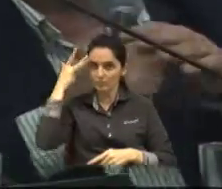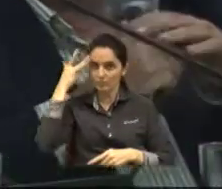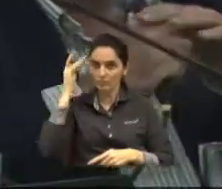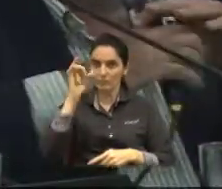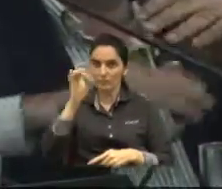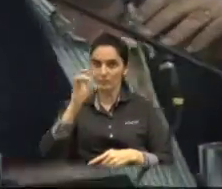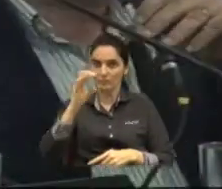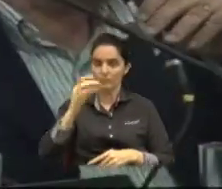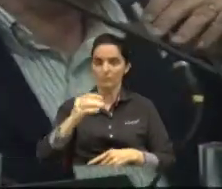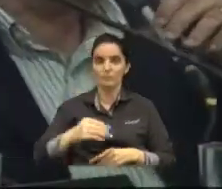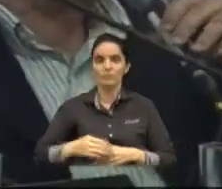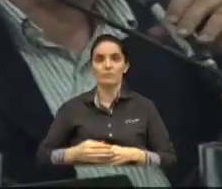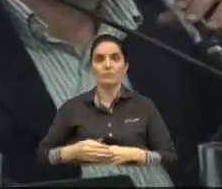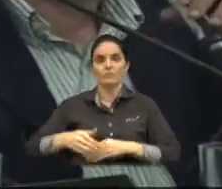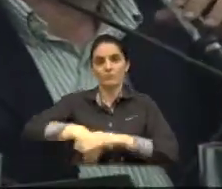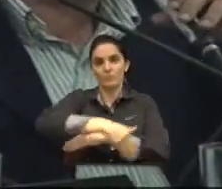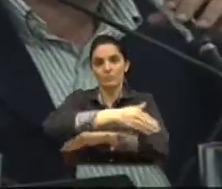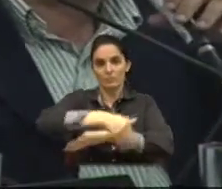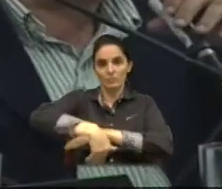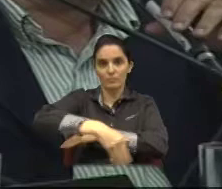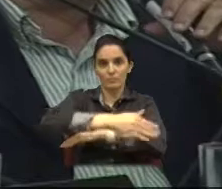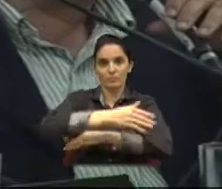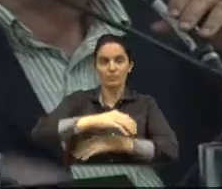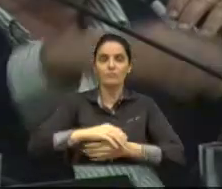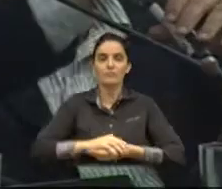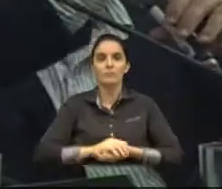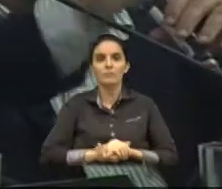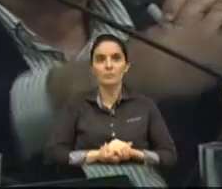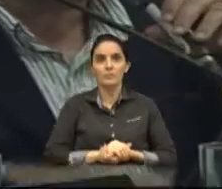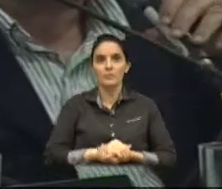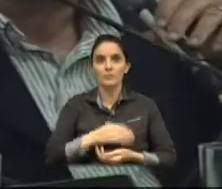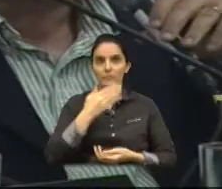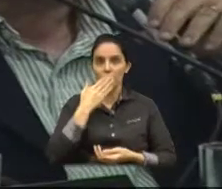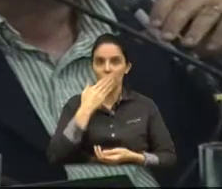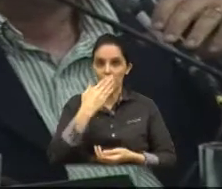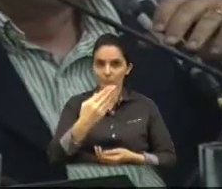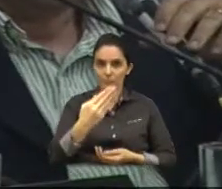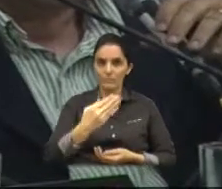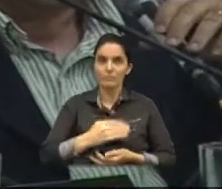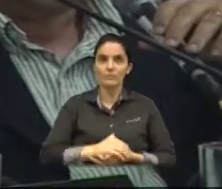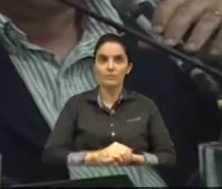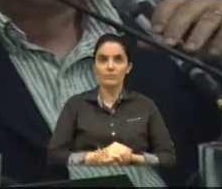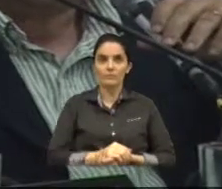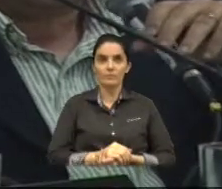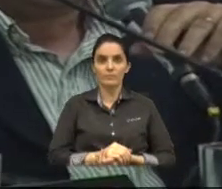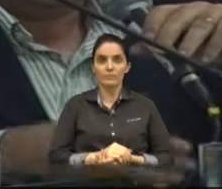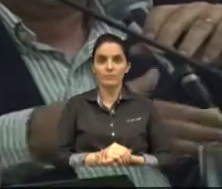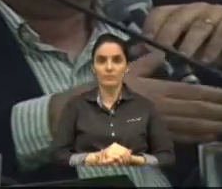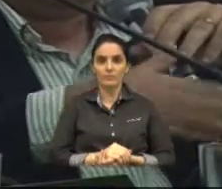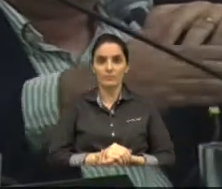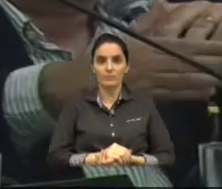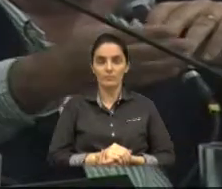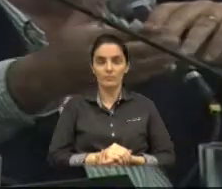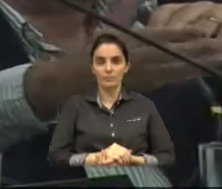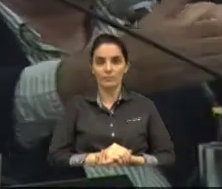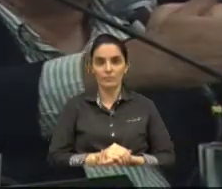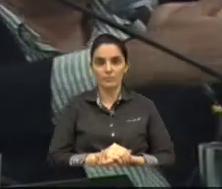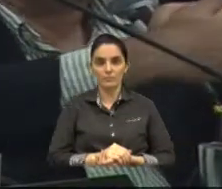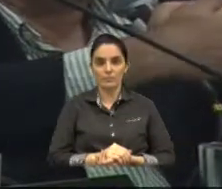para poder realizar seu trabalho e não acontecer novamente, nós estamos solicitando ao senhor prefeito que,